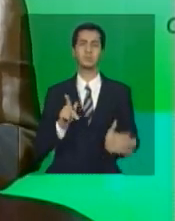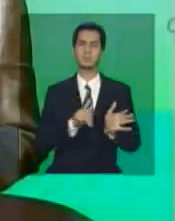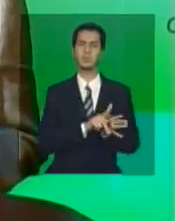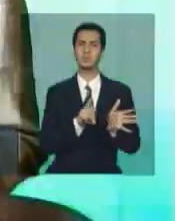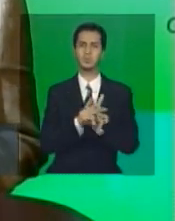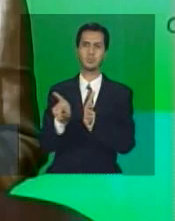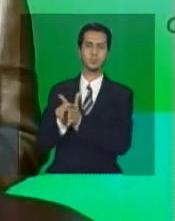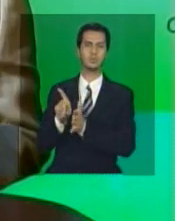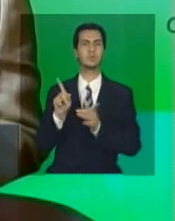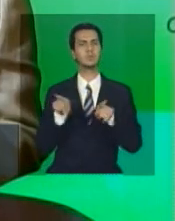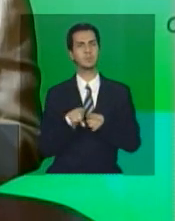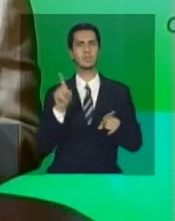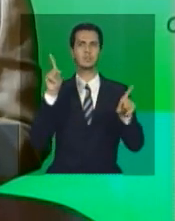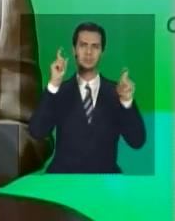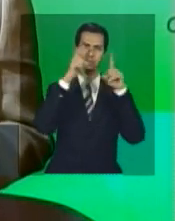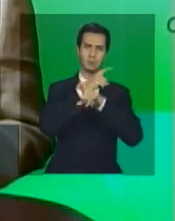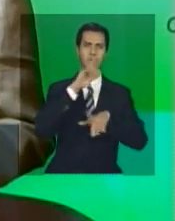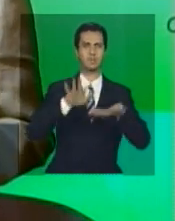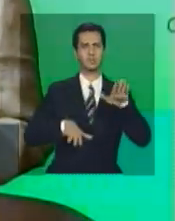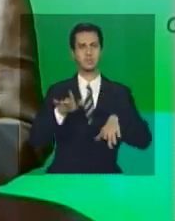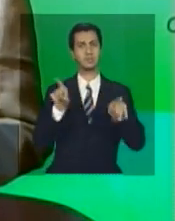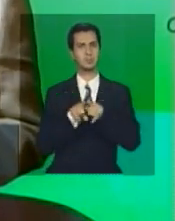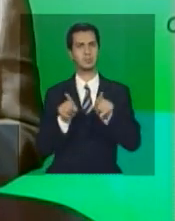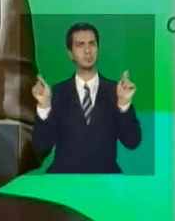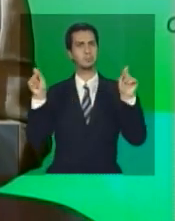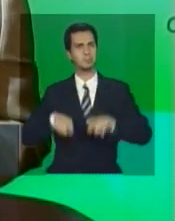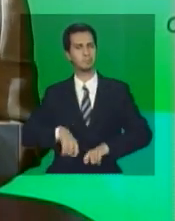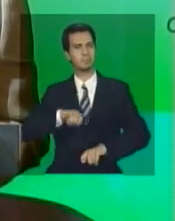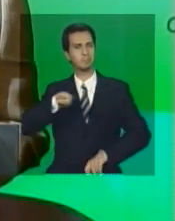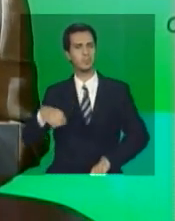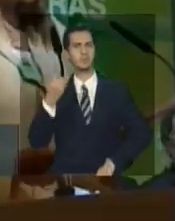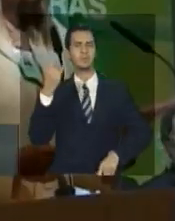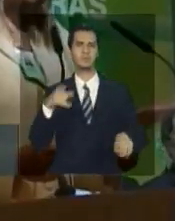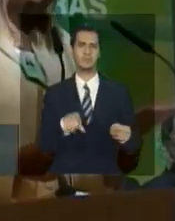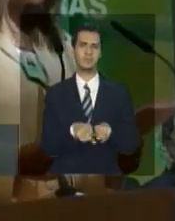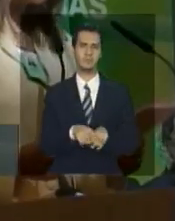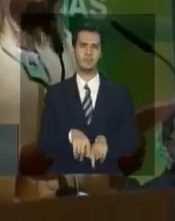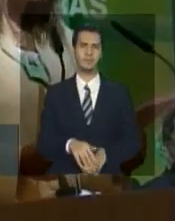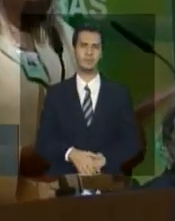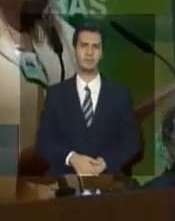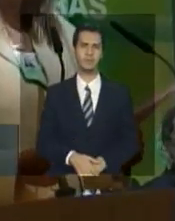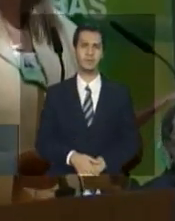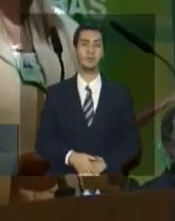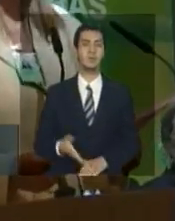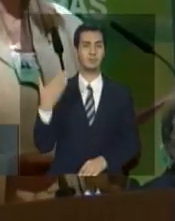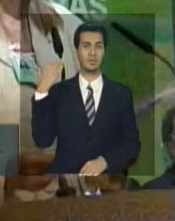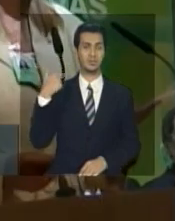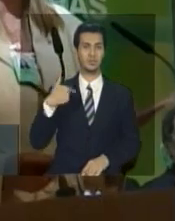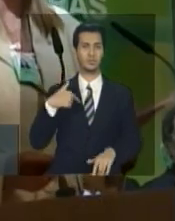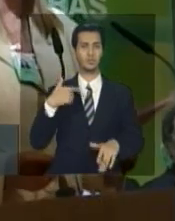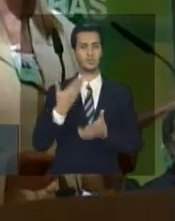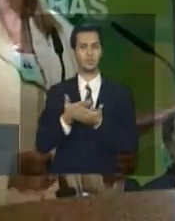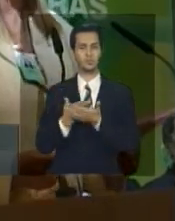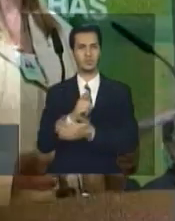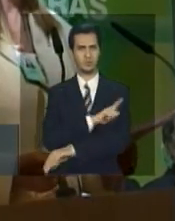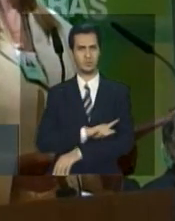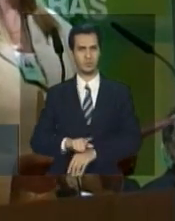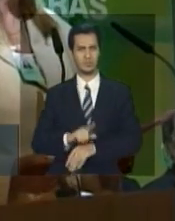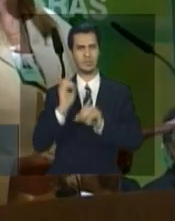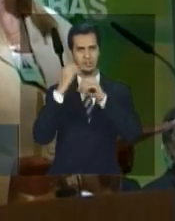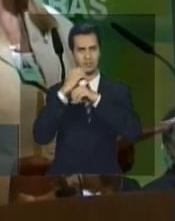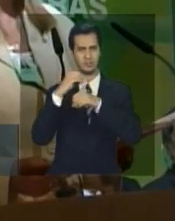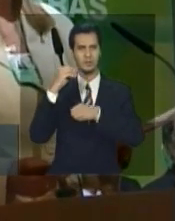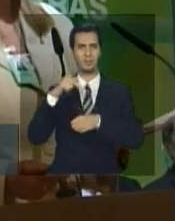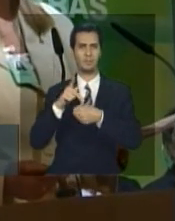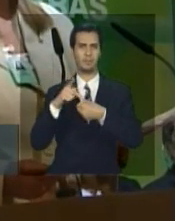especificidades, dificuldades e potenciais oportunidades. Estagiária universitária, química de petróleo,